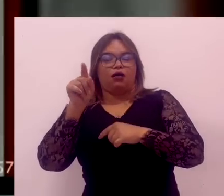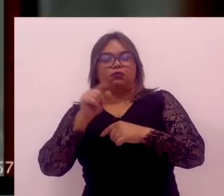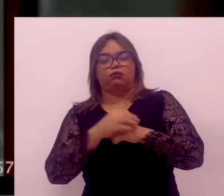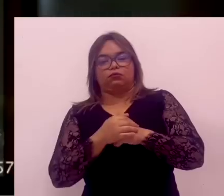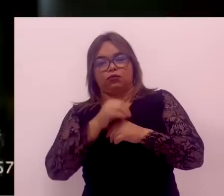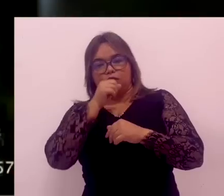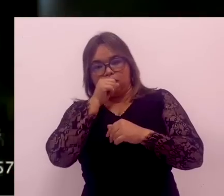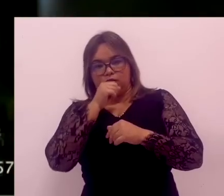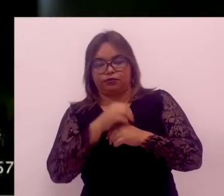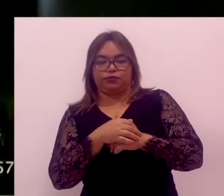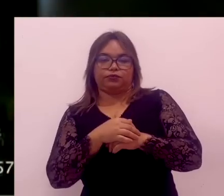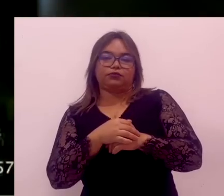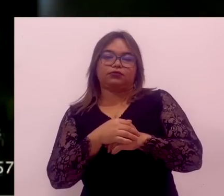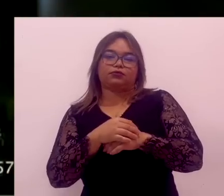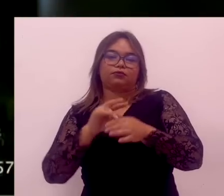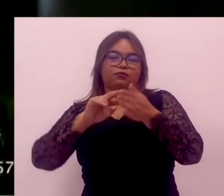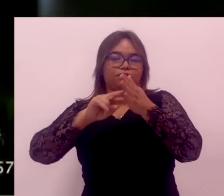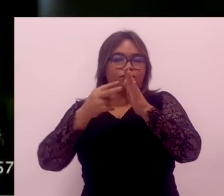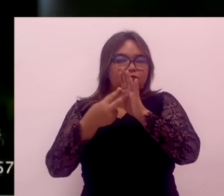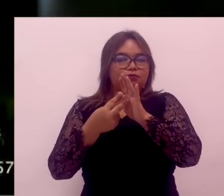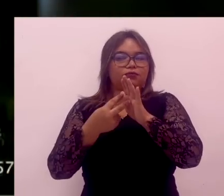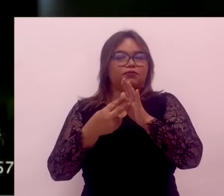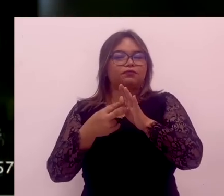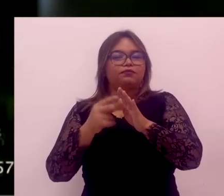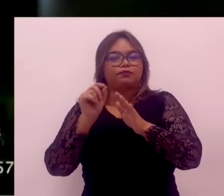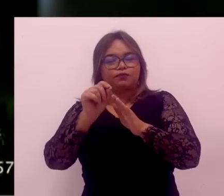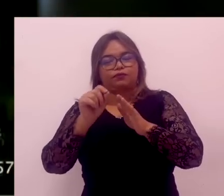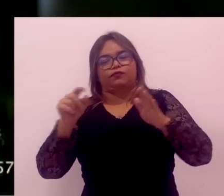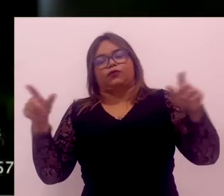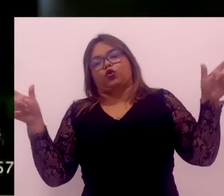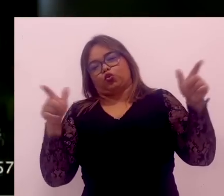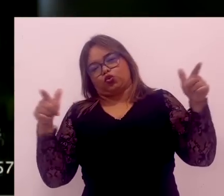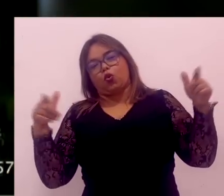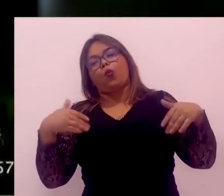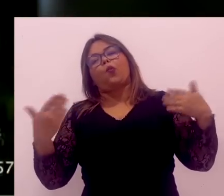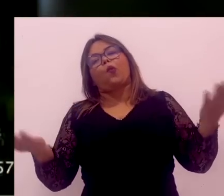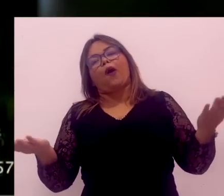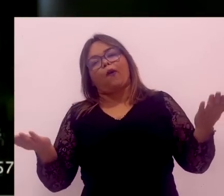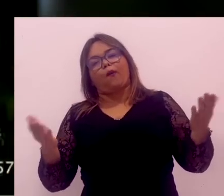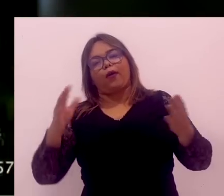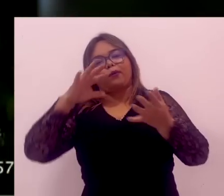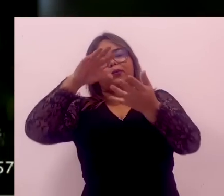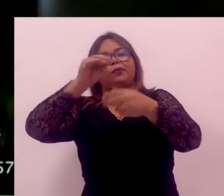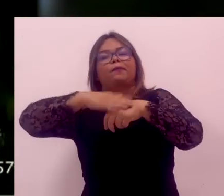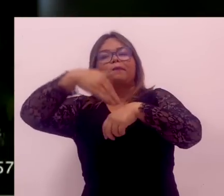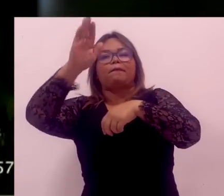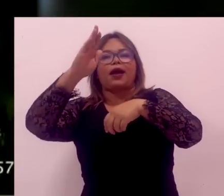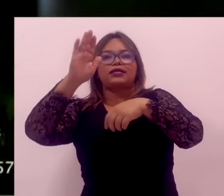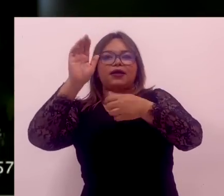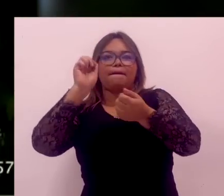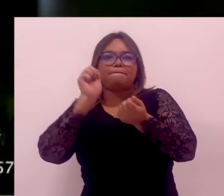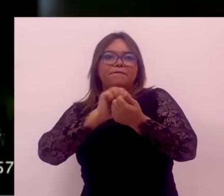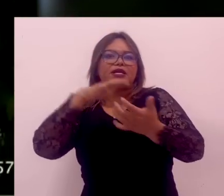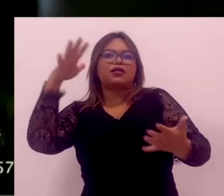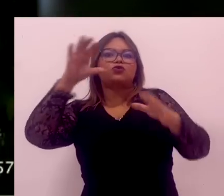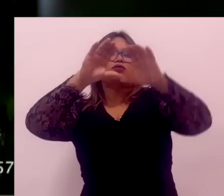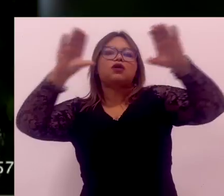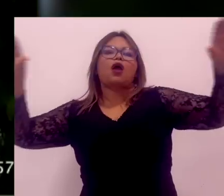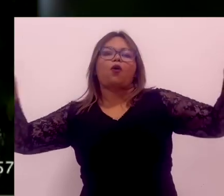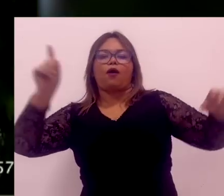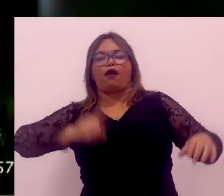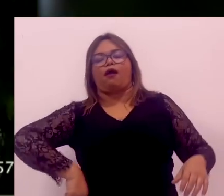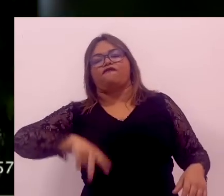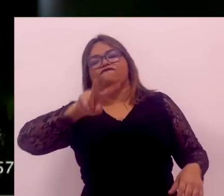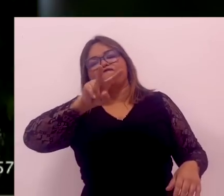Qual que é o planeta mais brilhante do céu? É Vênus. Vênus é o nome da estrela da manhã. O nome estrela